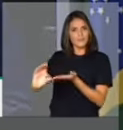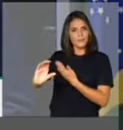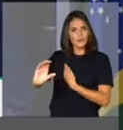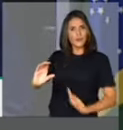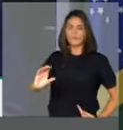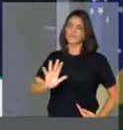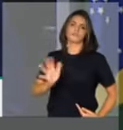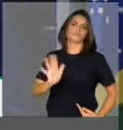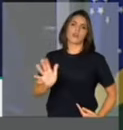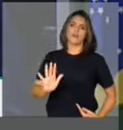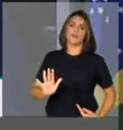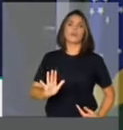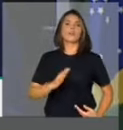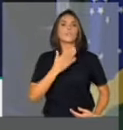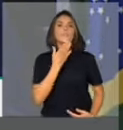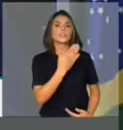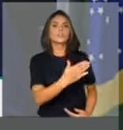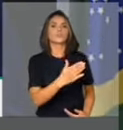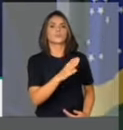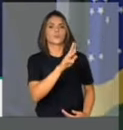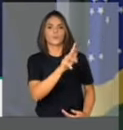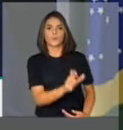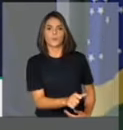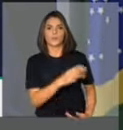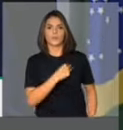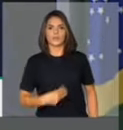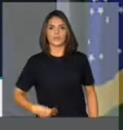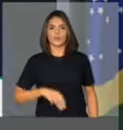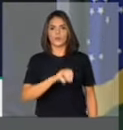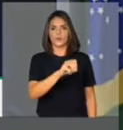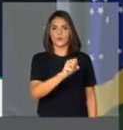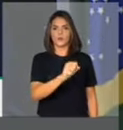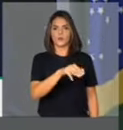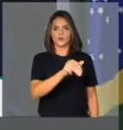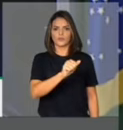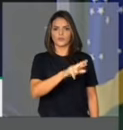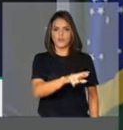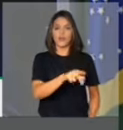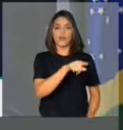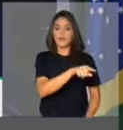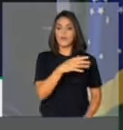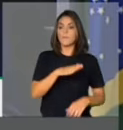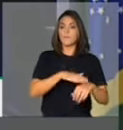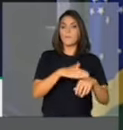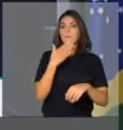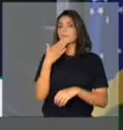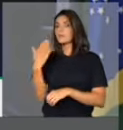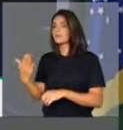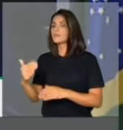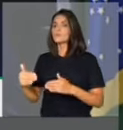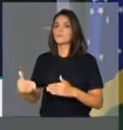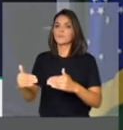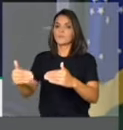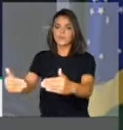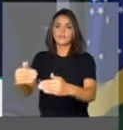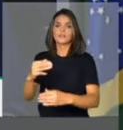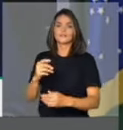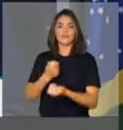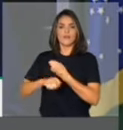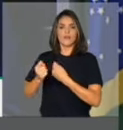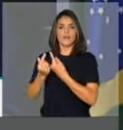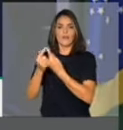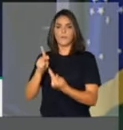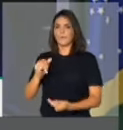pedido. O ministro Osmar Terra, da Cidadania, fez um pedido ao ministro do Trabalho, ao ministro da Economia, Paulo Guedes,